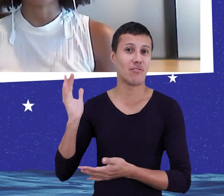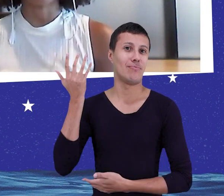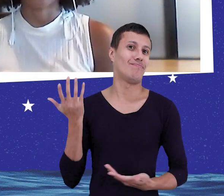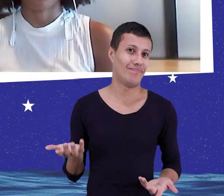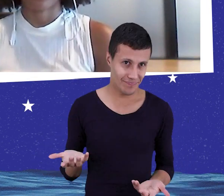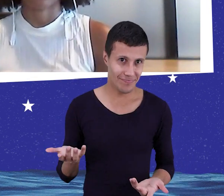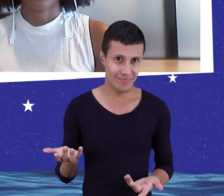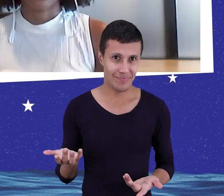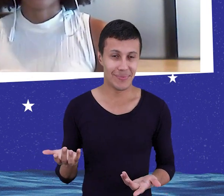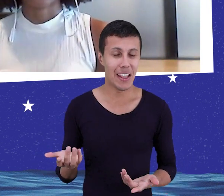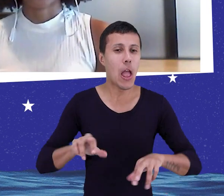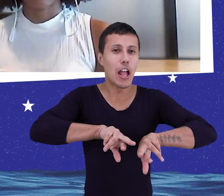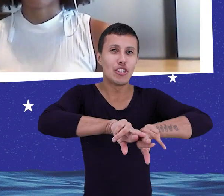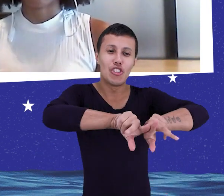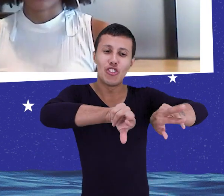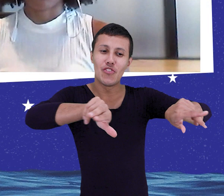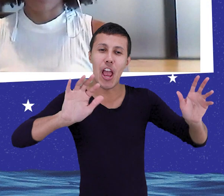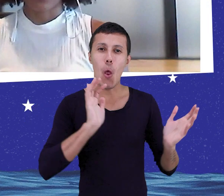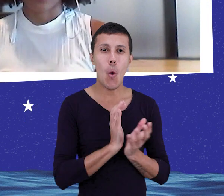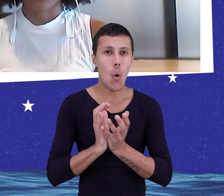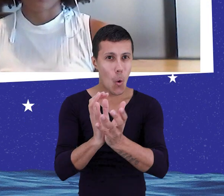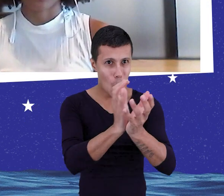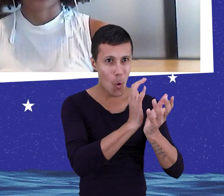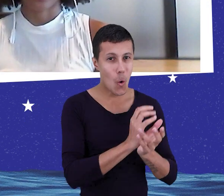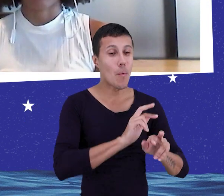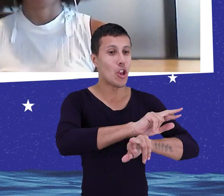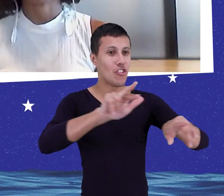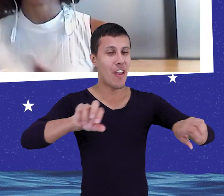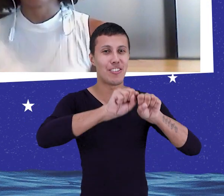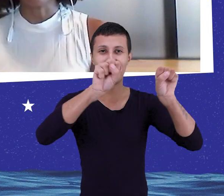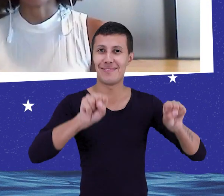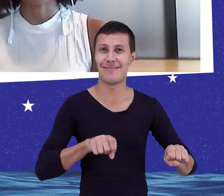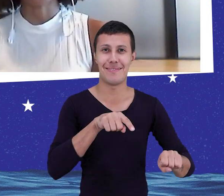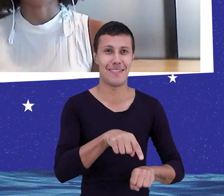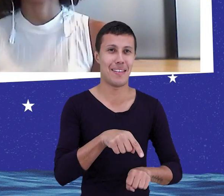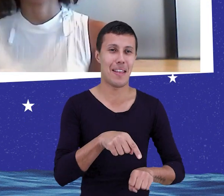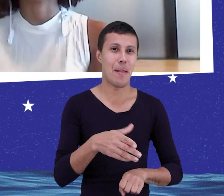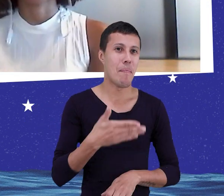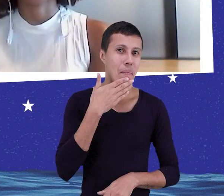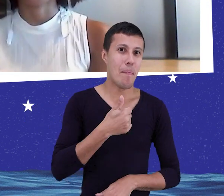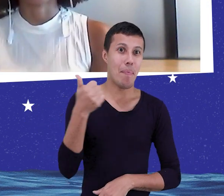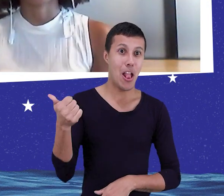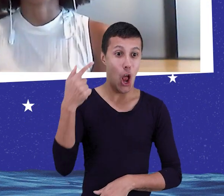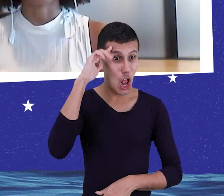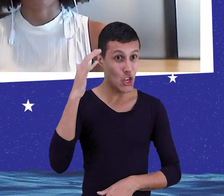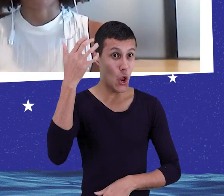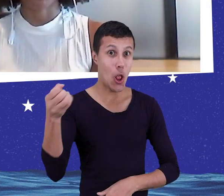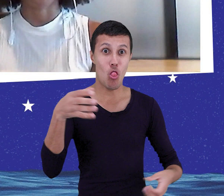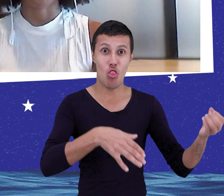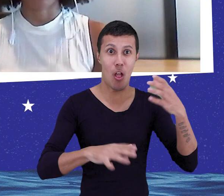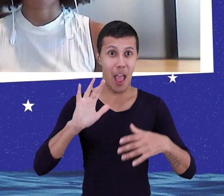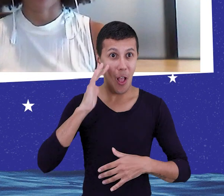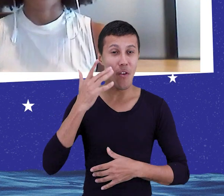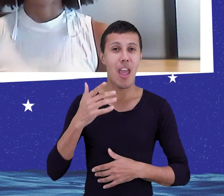Então, quanto mais diverso esse time, quanto mais diverso, né, o ecossistema, mais soluções inovadoras realmente, né? E quando eu falo